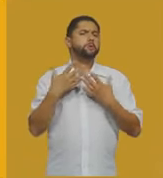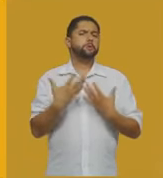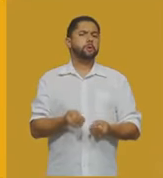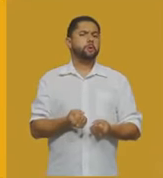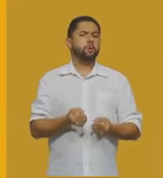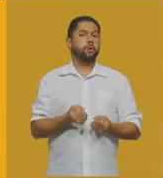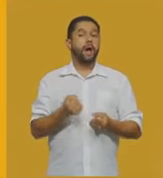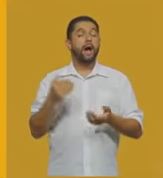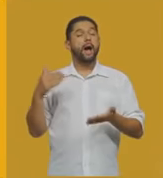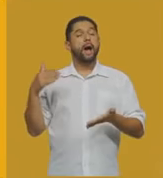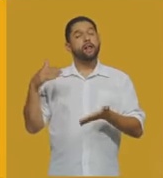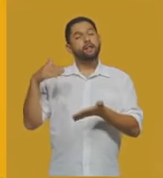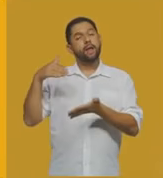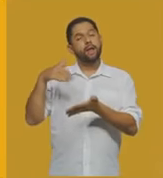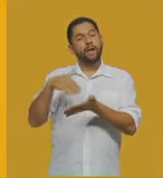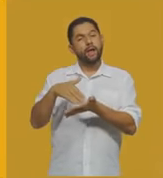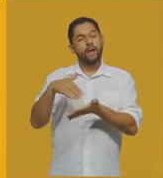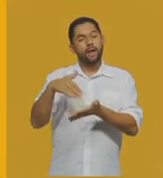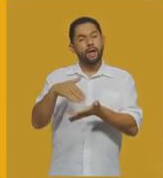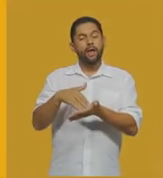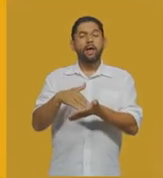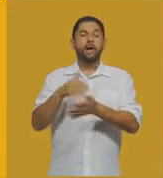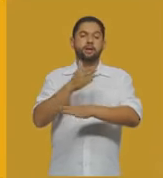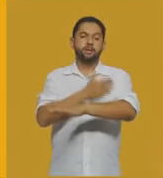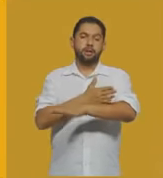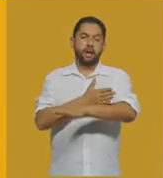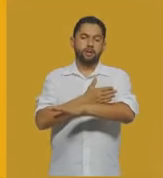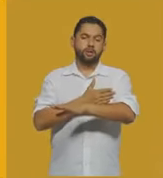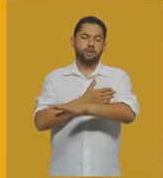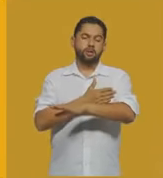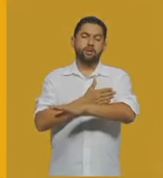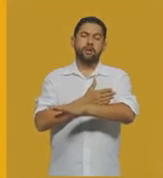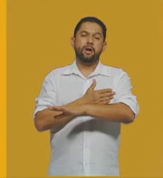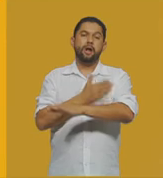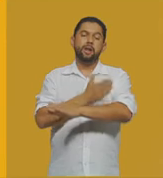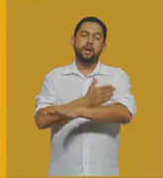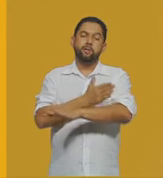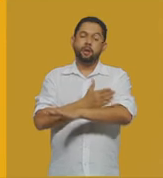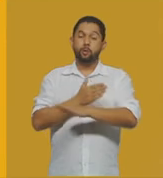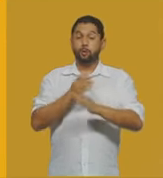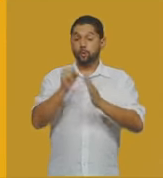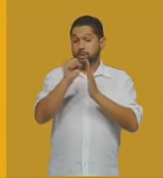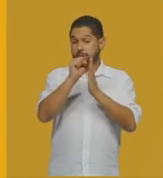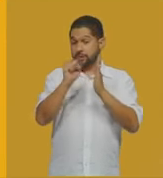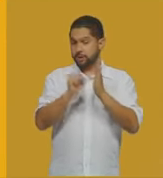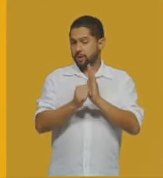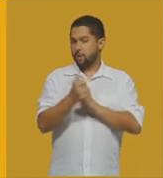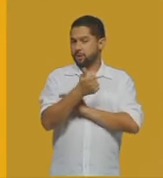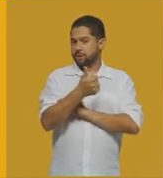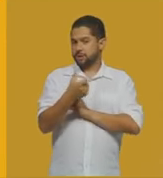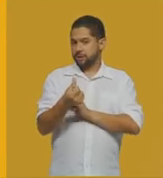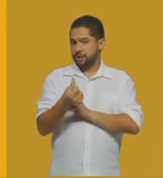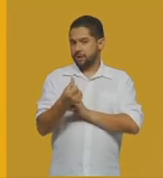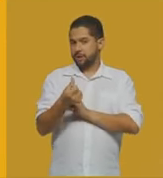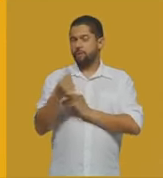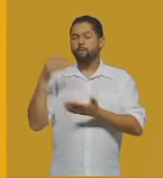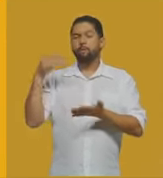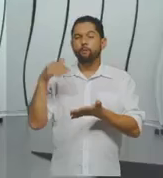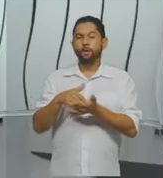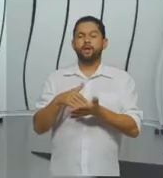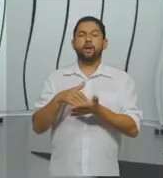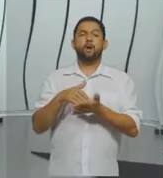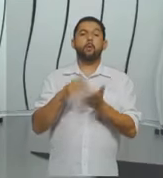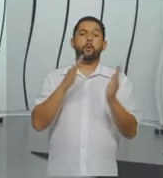final da Idade Média, lá no século XVI. Só no século XVI, quando a gente tem o final da Idade Média,